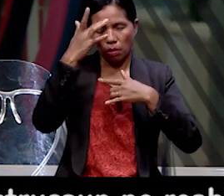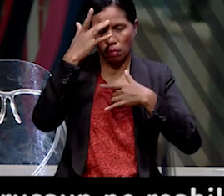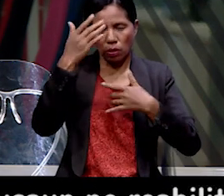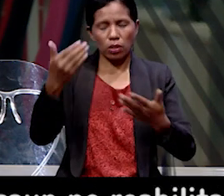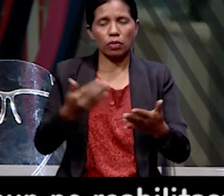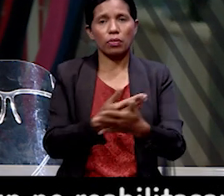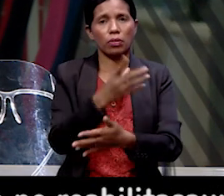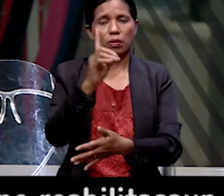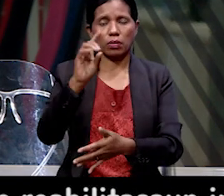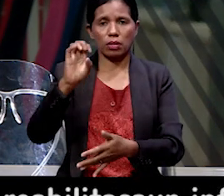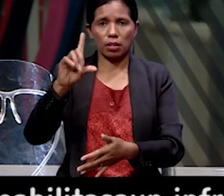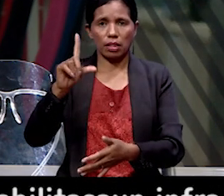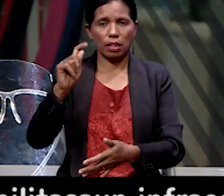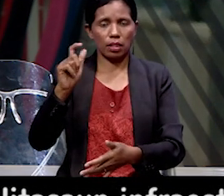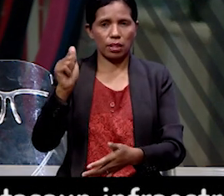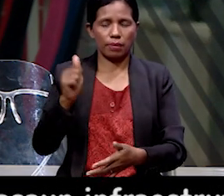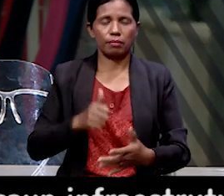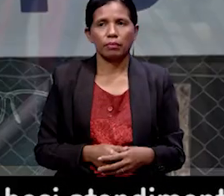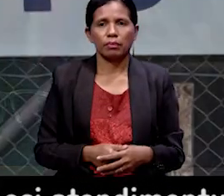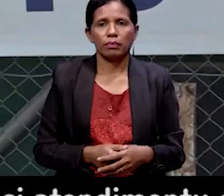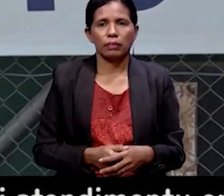Delta COVID-19.